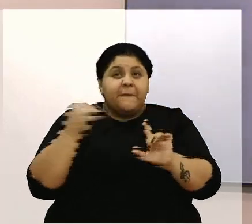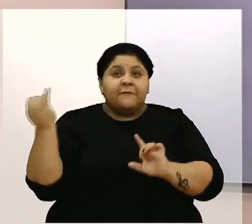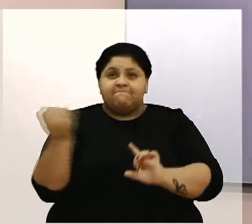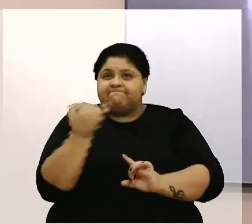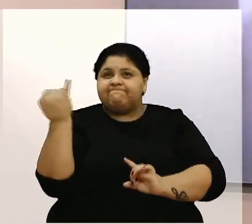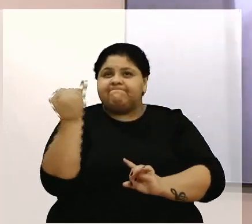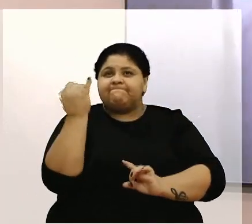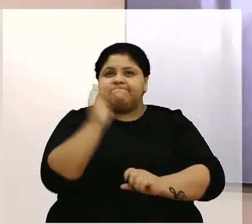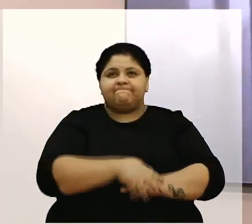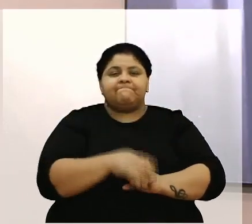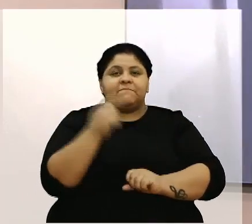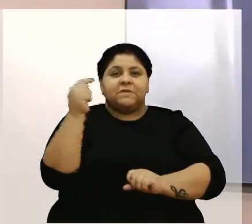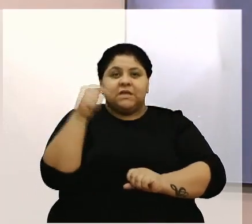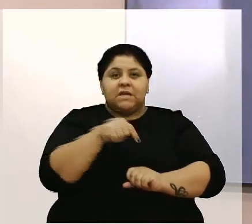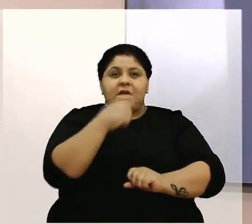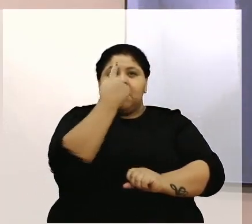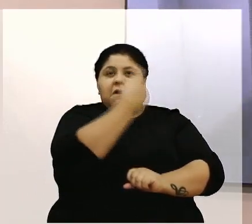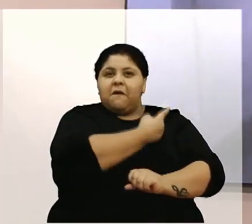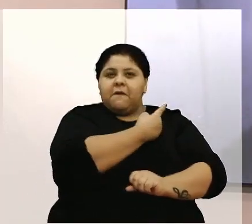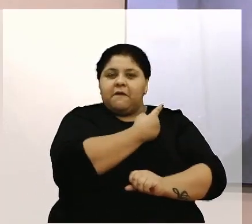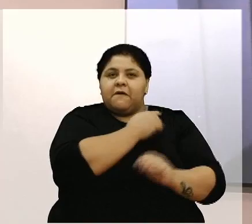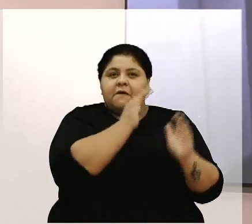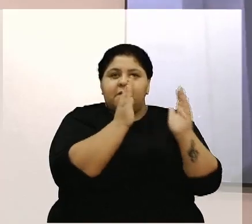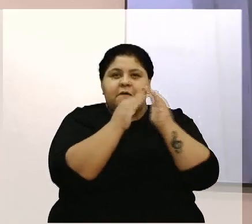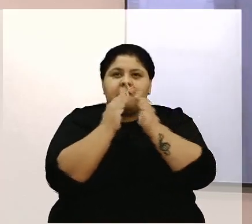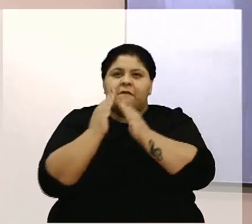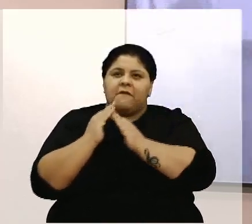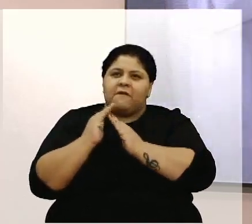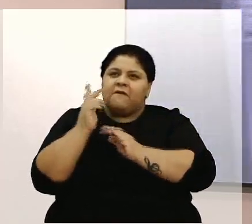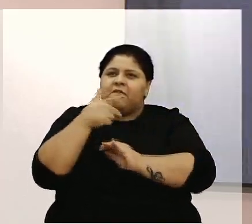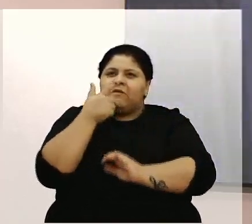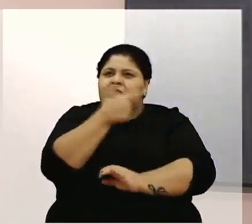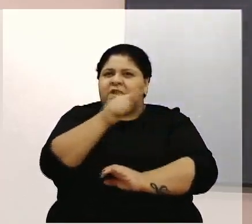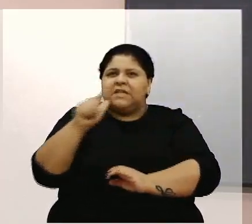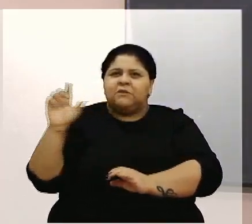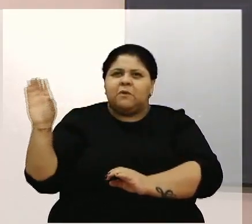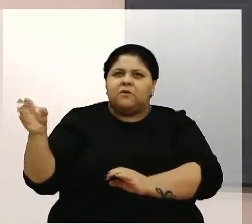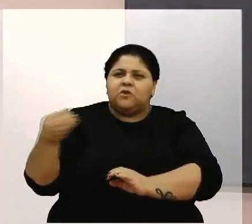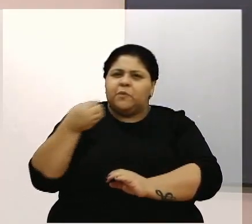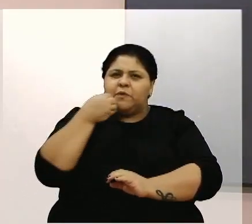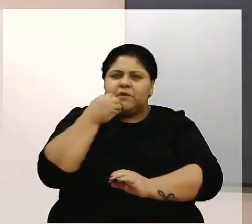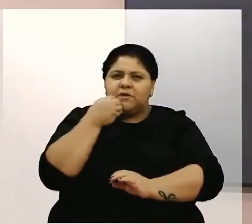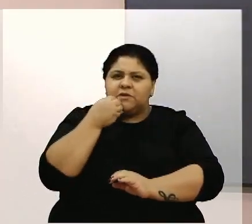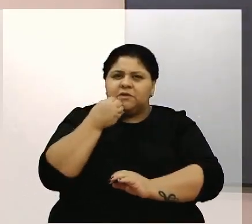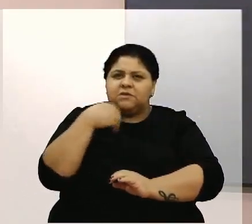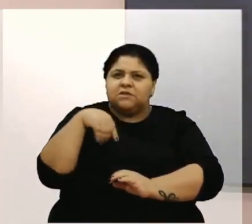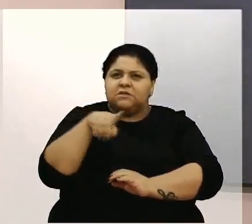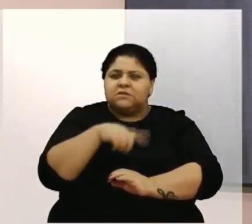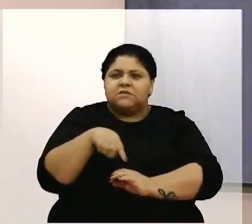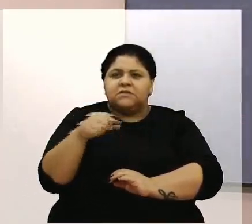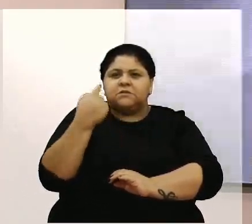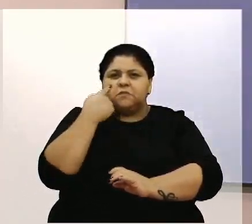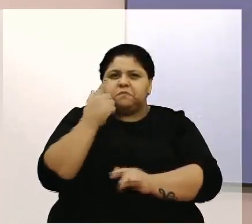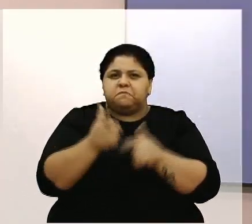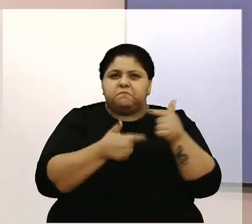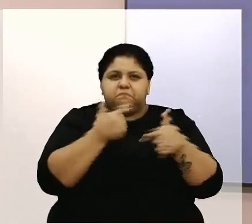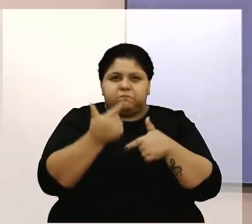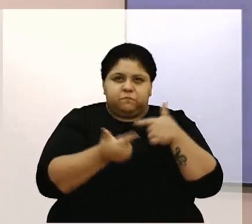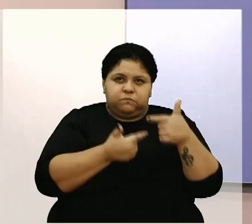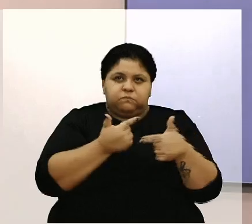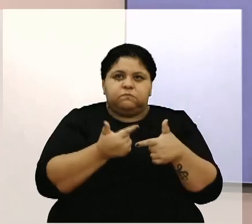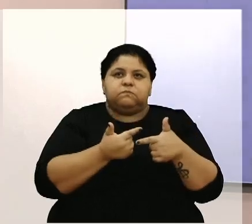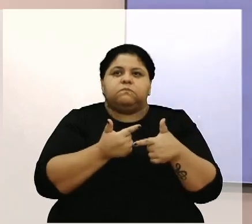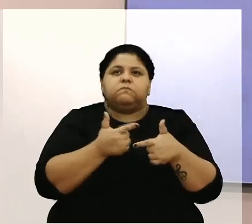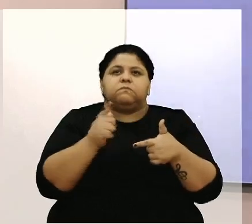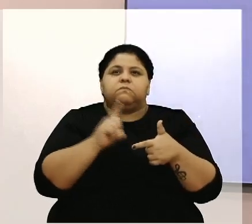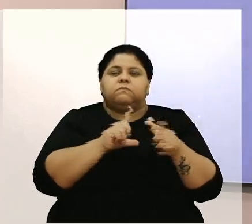E aqui eu estou mostrando as casas que eu falei numa outra oportunidade, que é o que a gente vem trabalhando, e logo